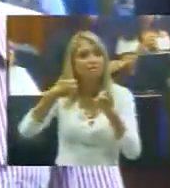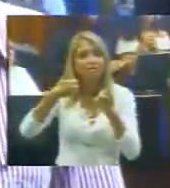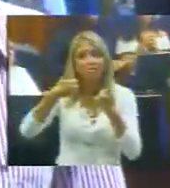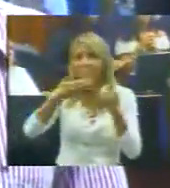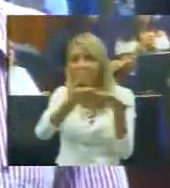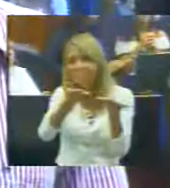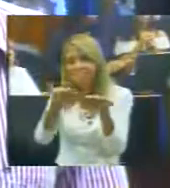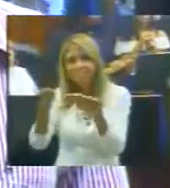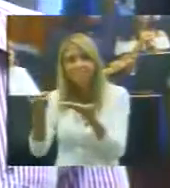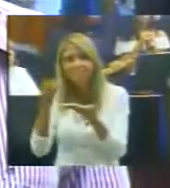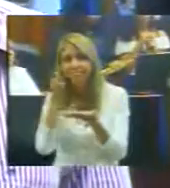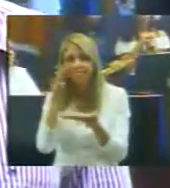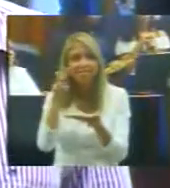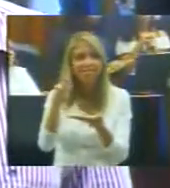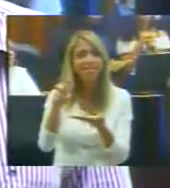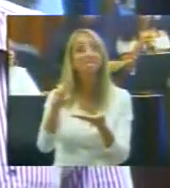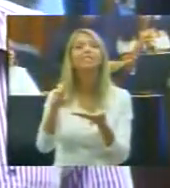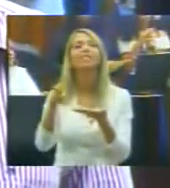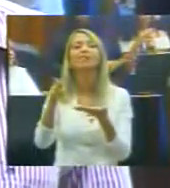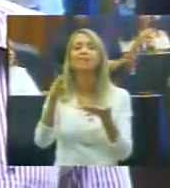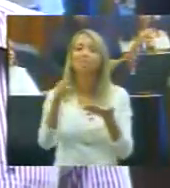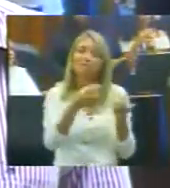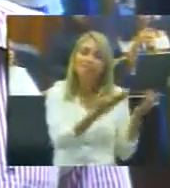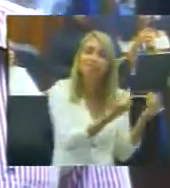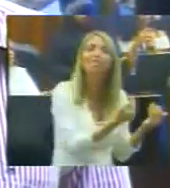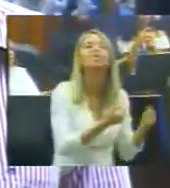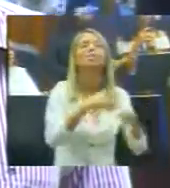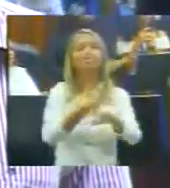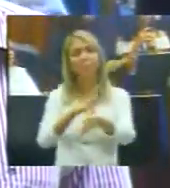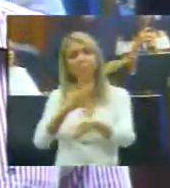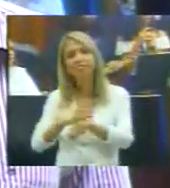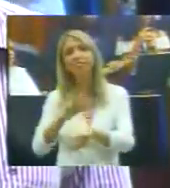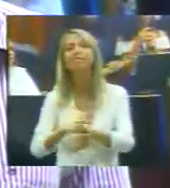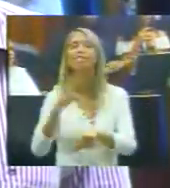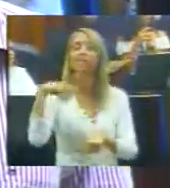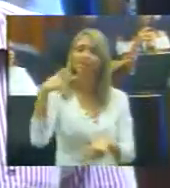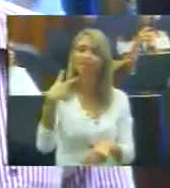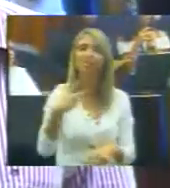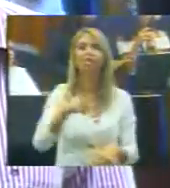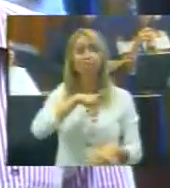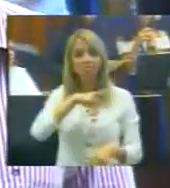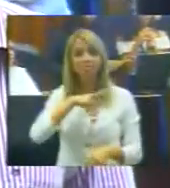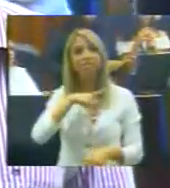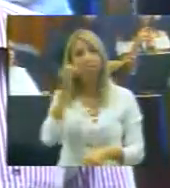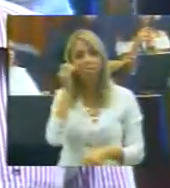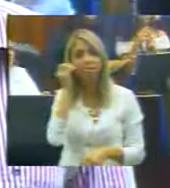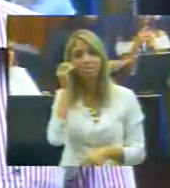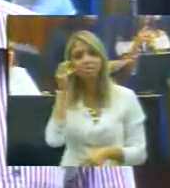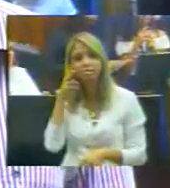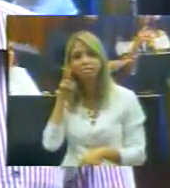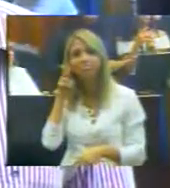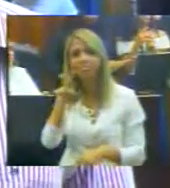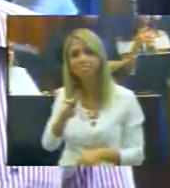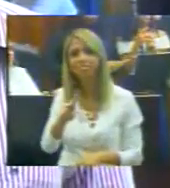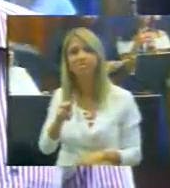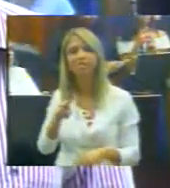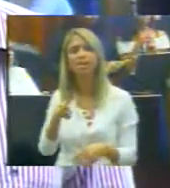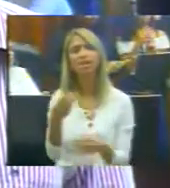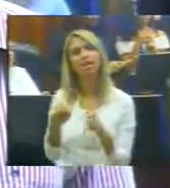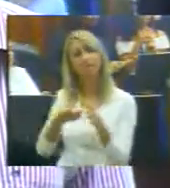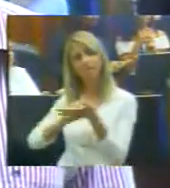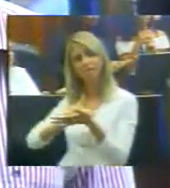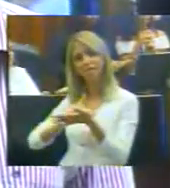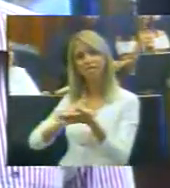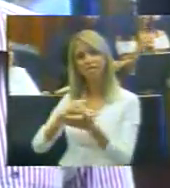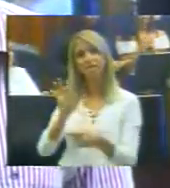na condição de parlamentar. Tivemos a oportunidade, eu era só o auxiliar de ajudante, quando nós fomos